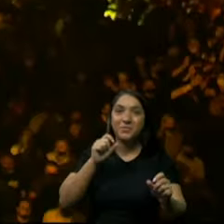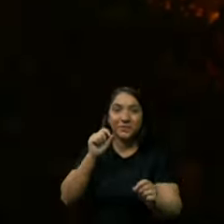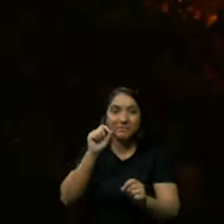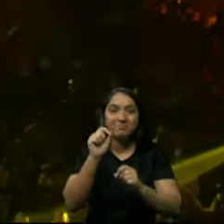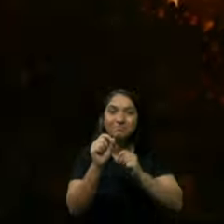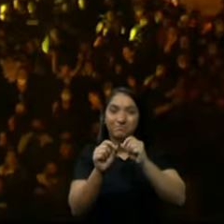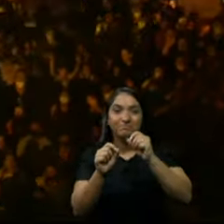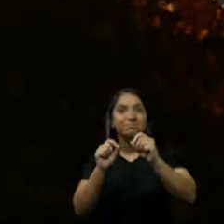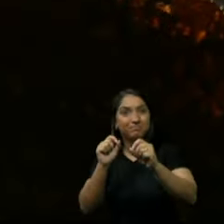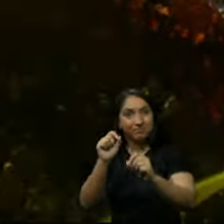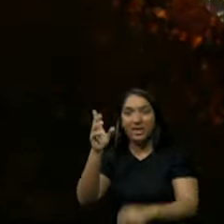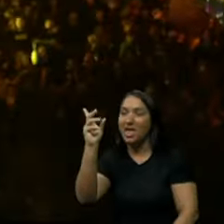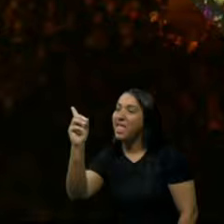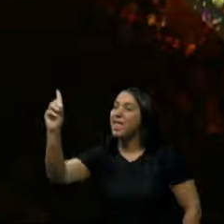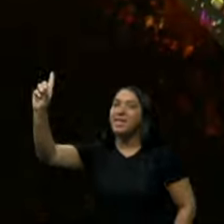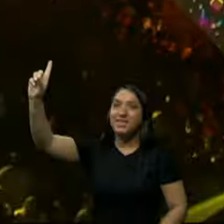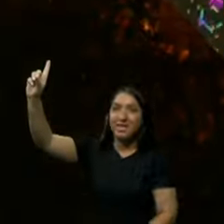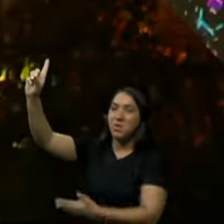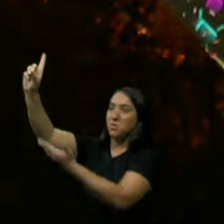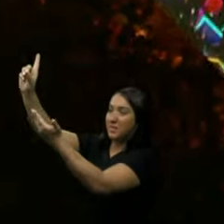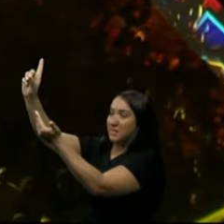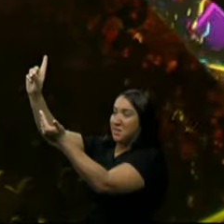E aí